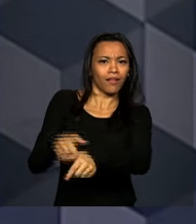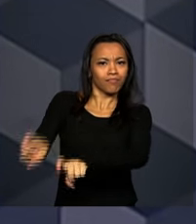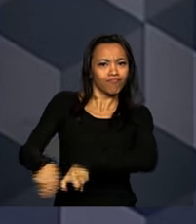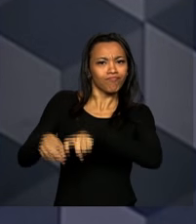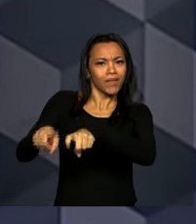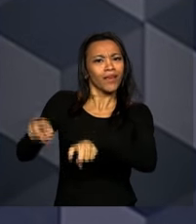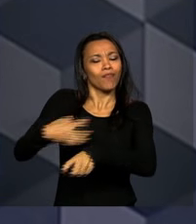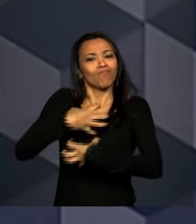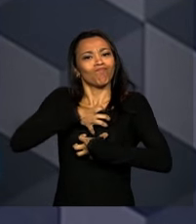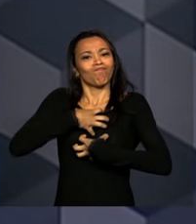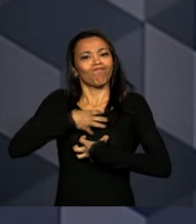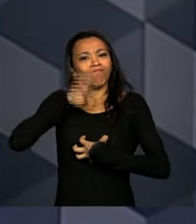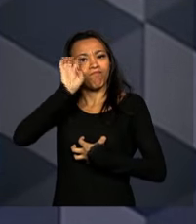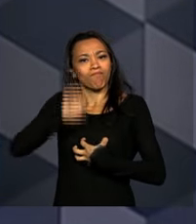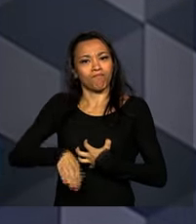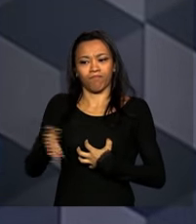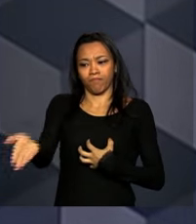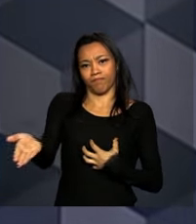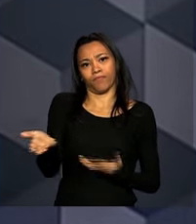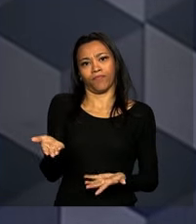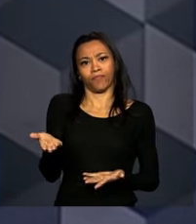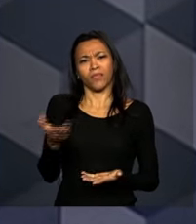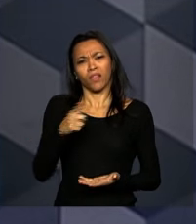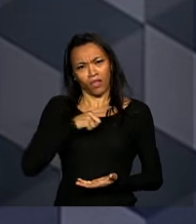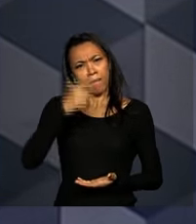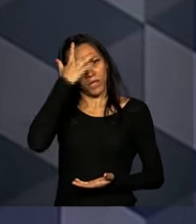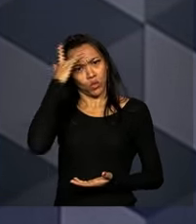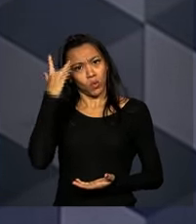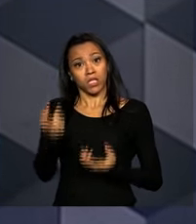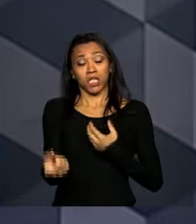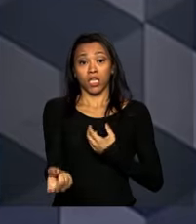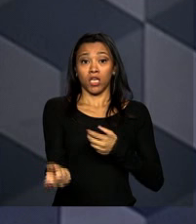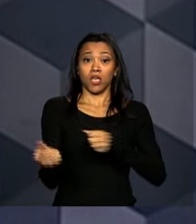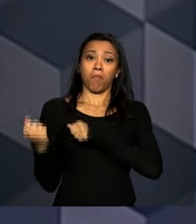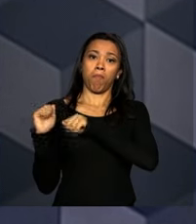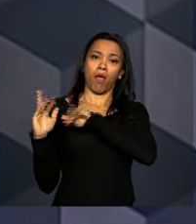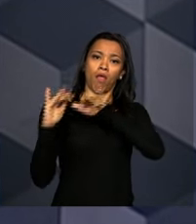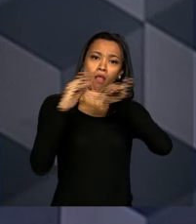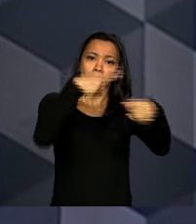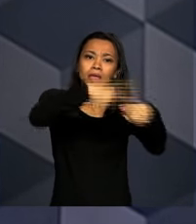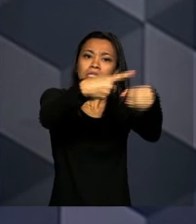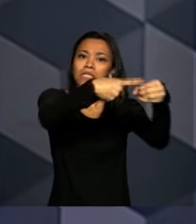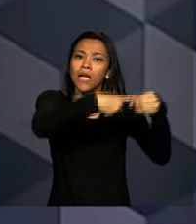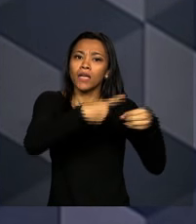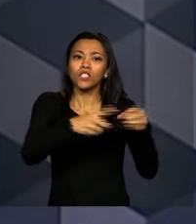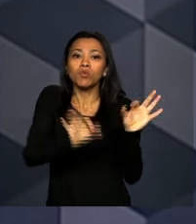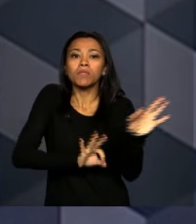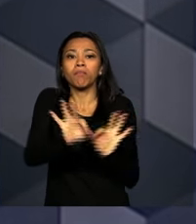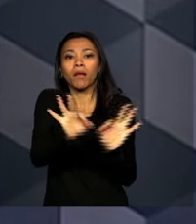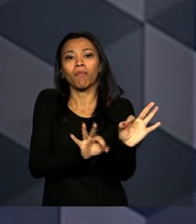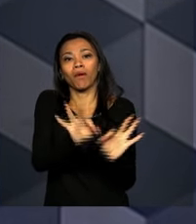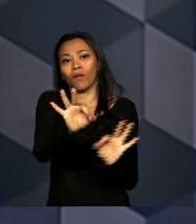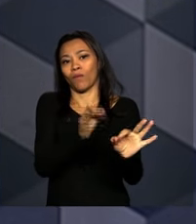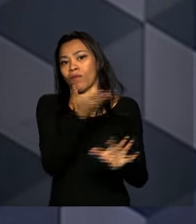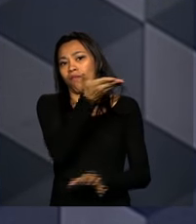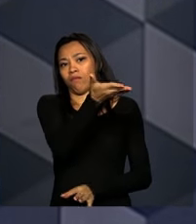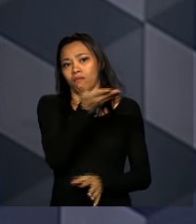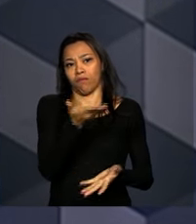sua vocação. Tem muita gente que veio para a cidade e não se preparou à chegada dessa gente na